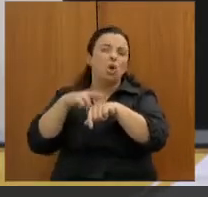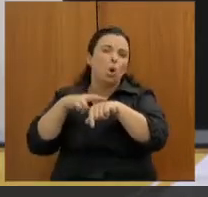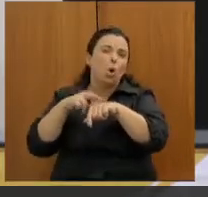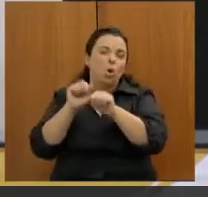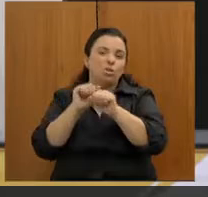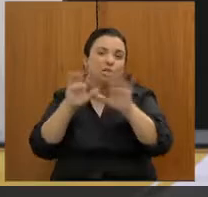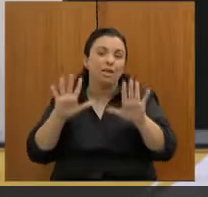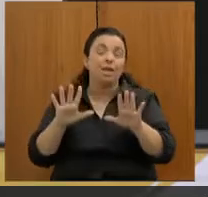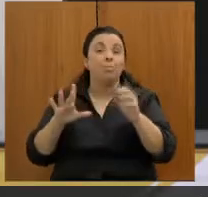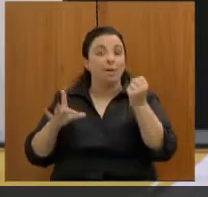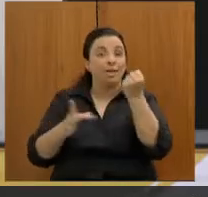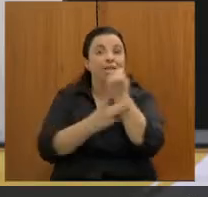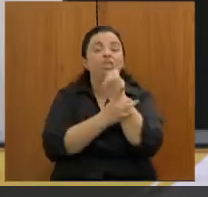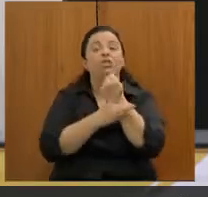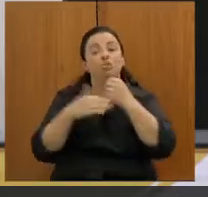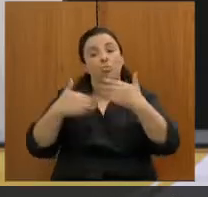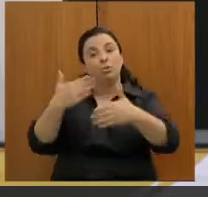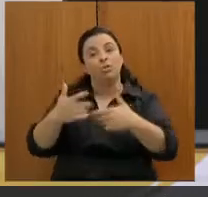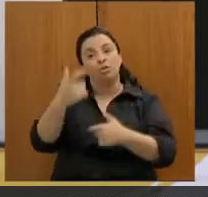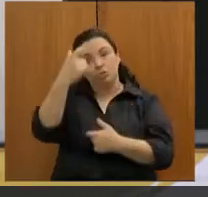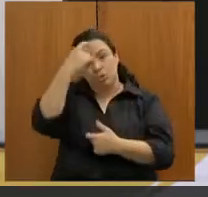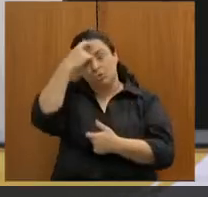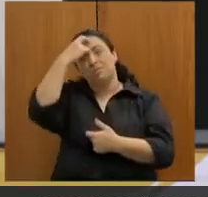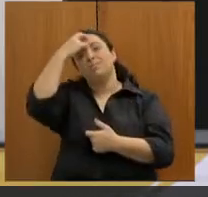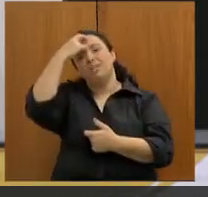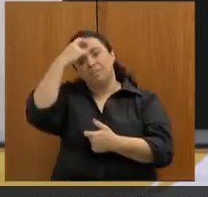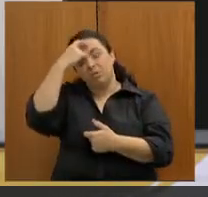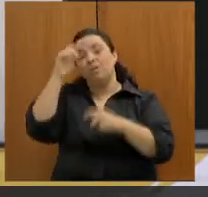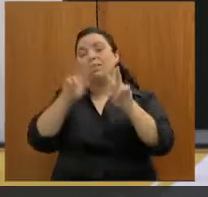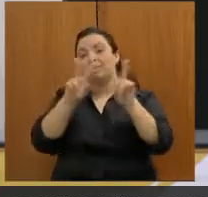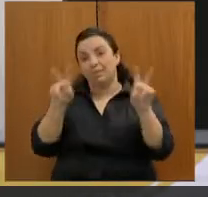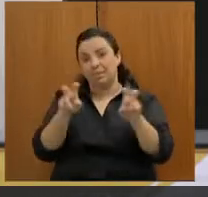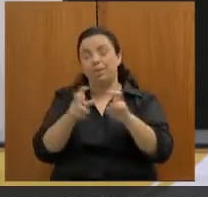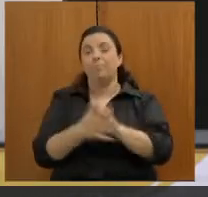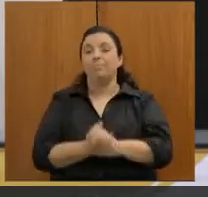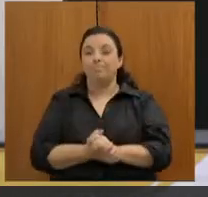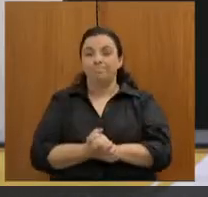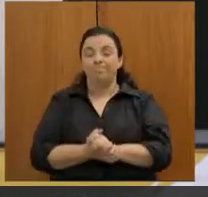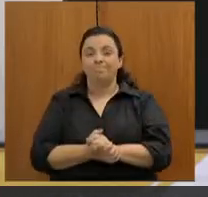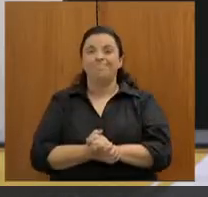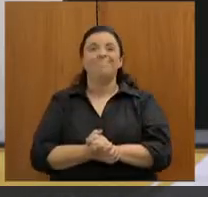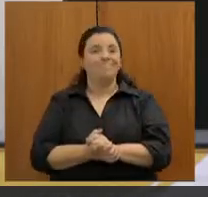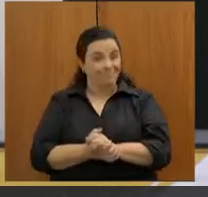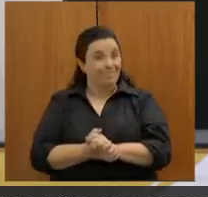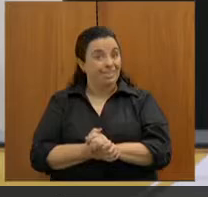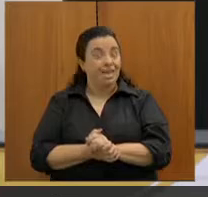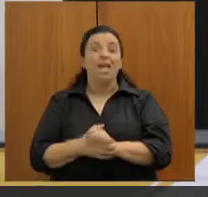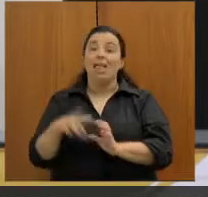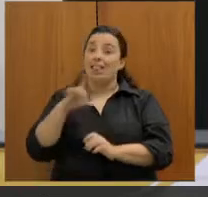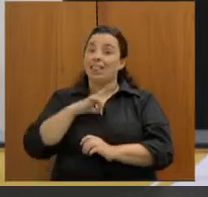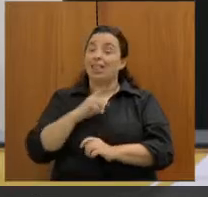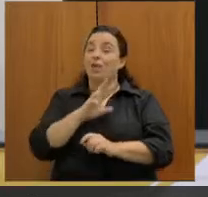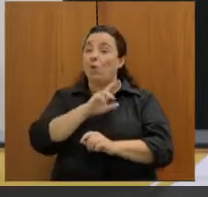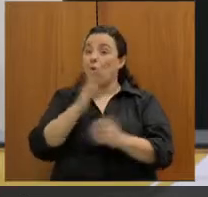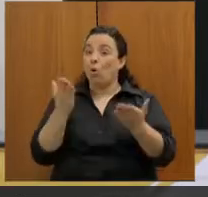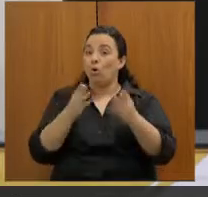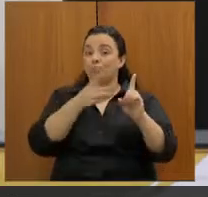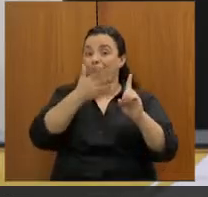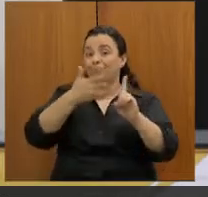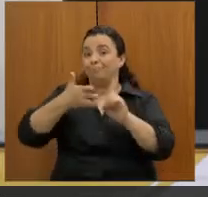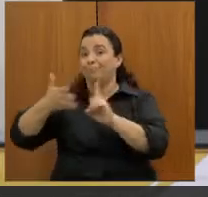conscientização melhor dessa temática bom vamos ouvir muitas participantes ao longo do nosso dia de hoje